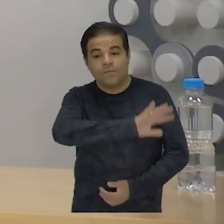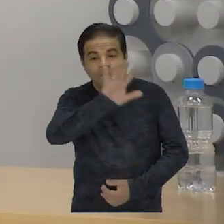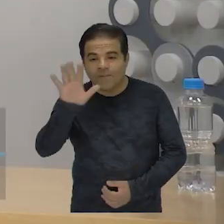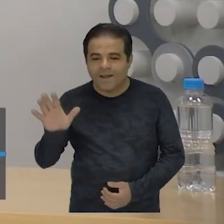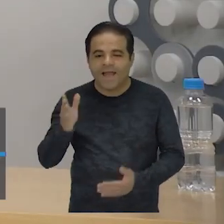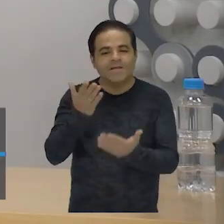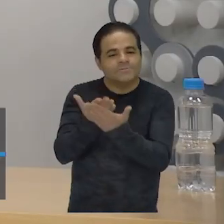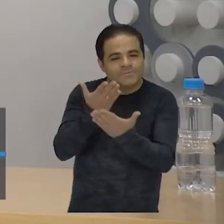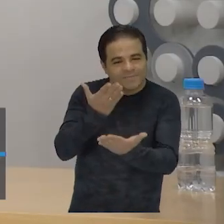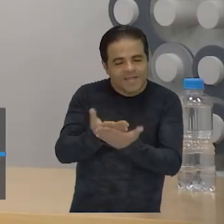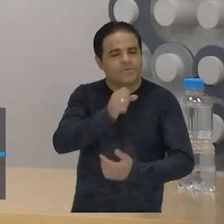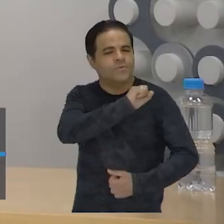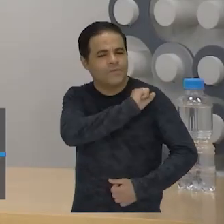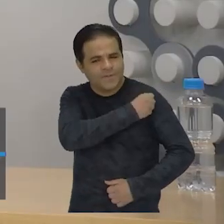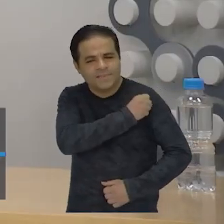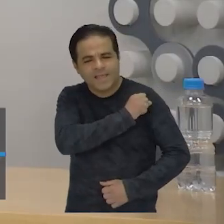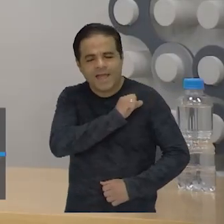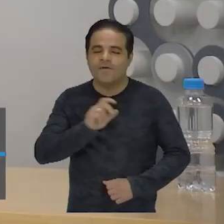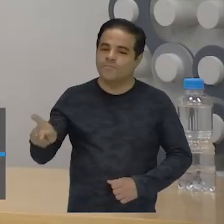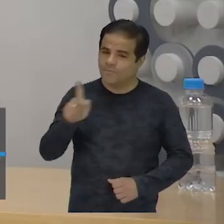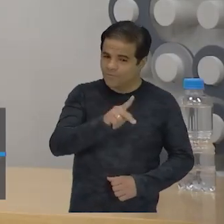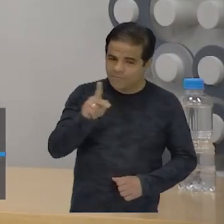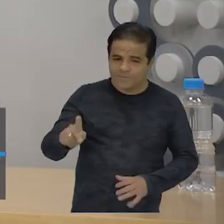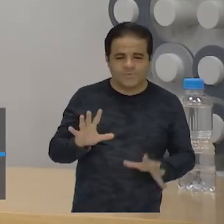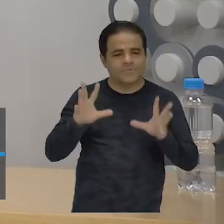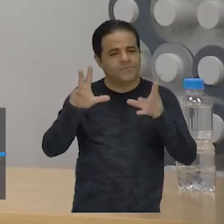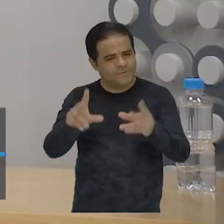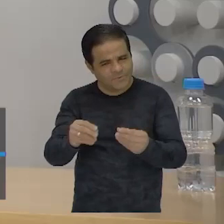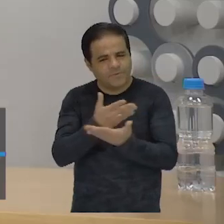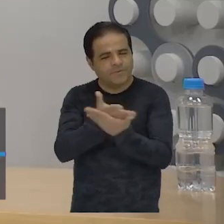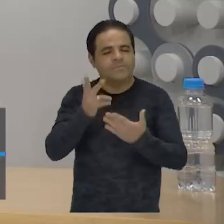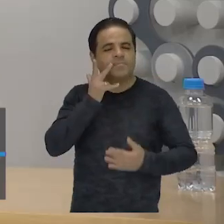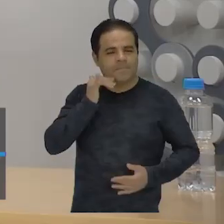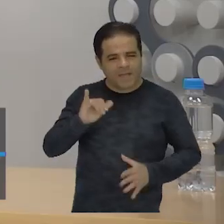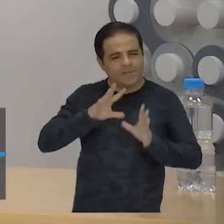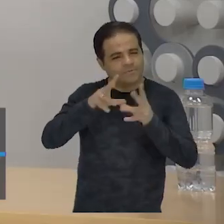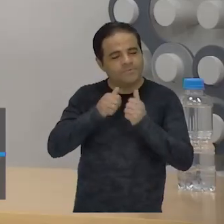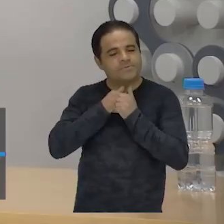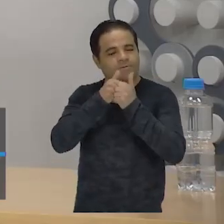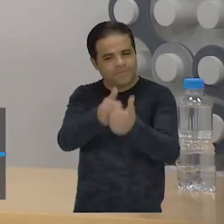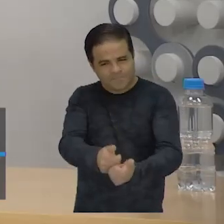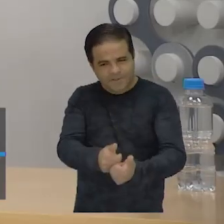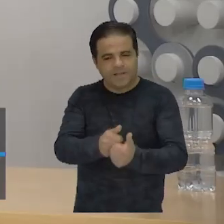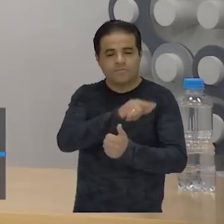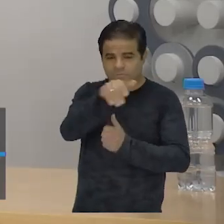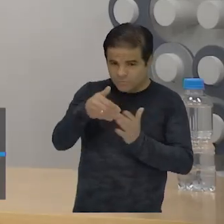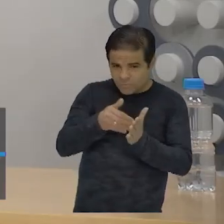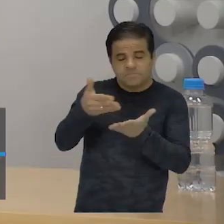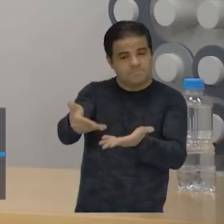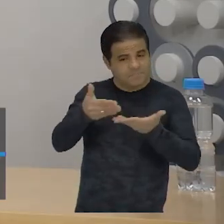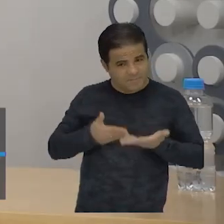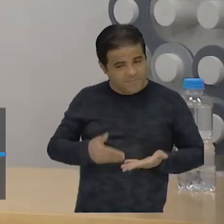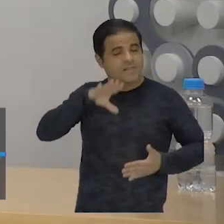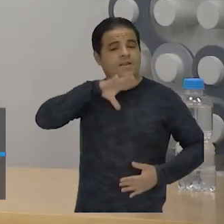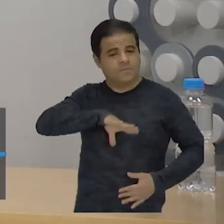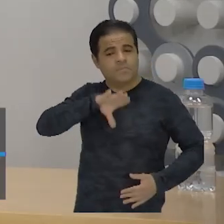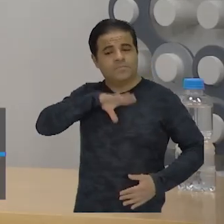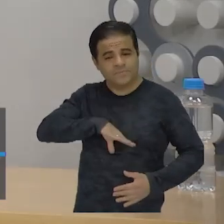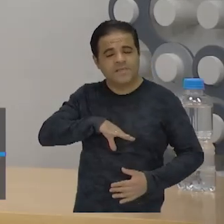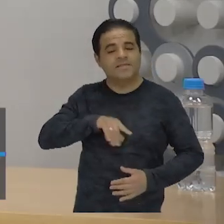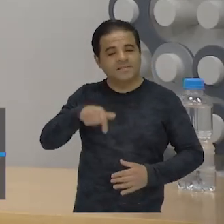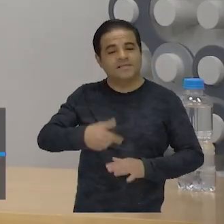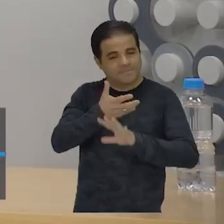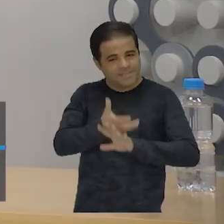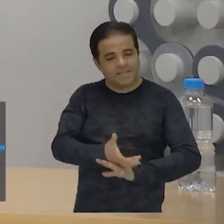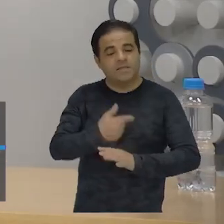Olá, estudante do 8º ano, professores, pais e todos que nos acompanham, sejam bem-vindos à aula de língua portuguesa. Eu